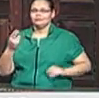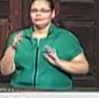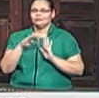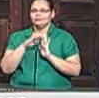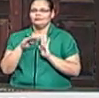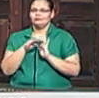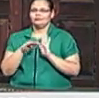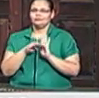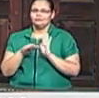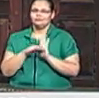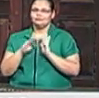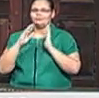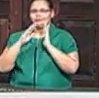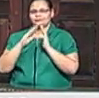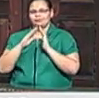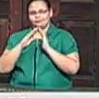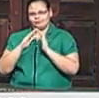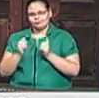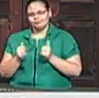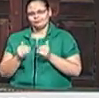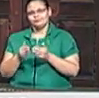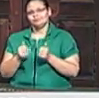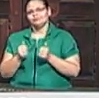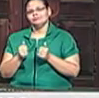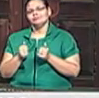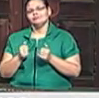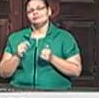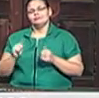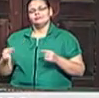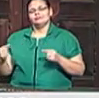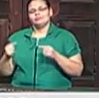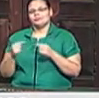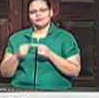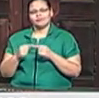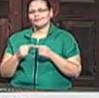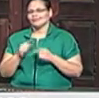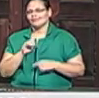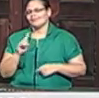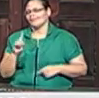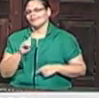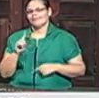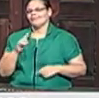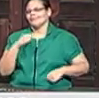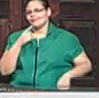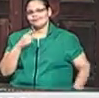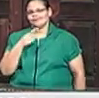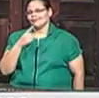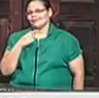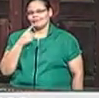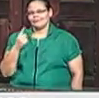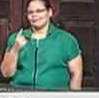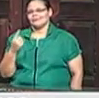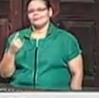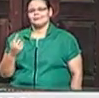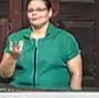medidas solicitadas e aplicadas não foram eficazes porque não foram.